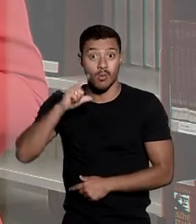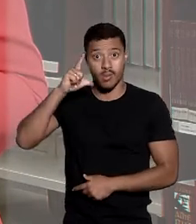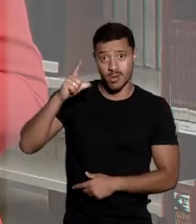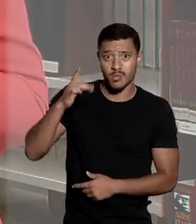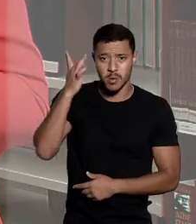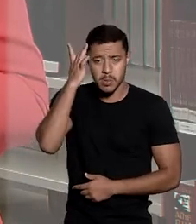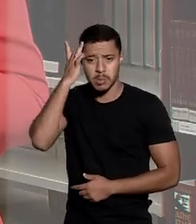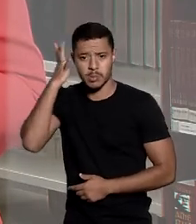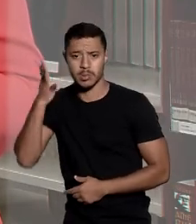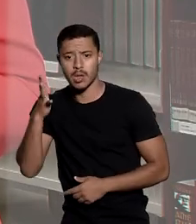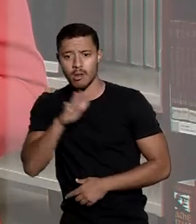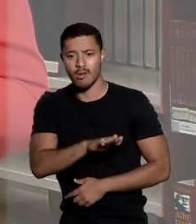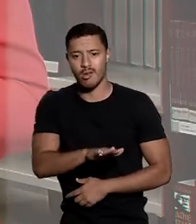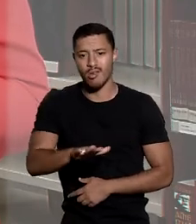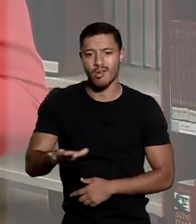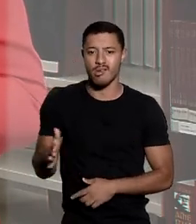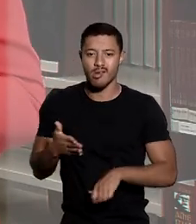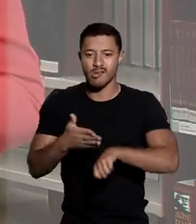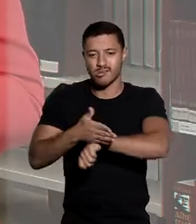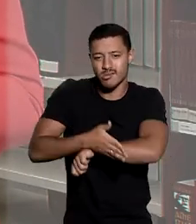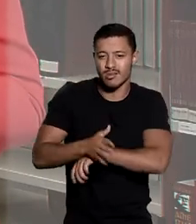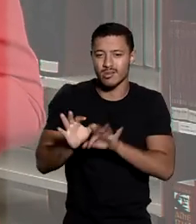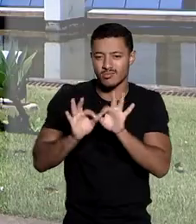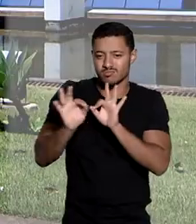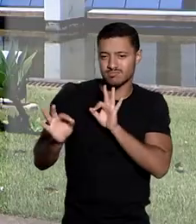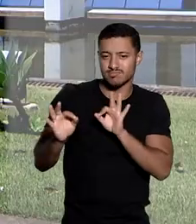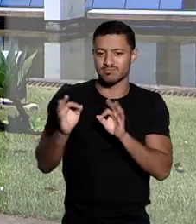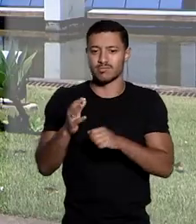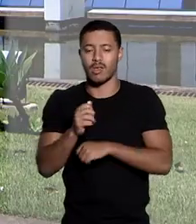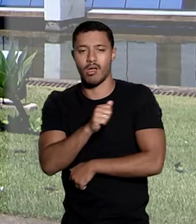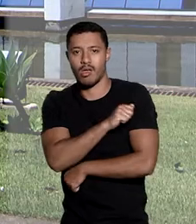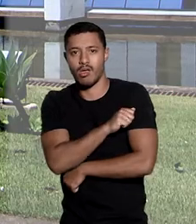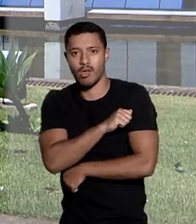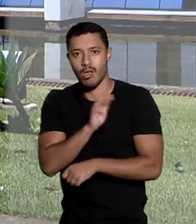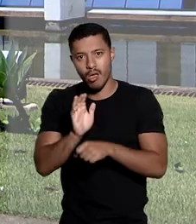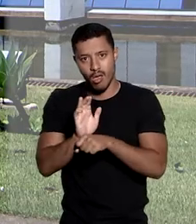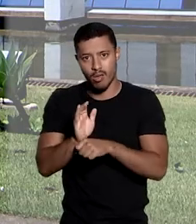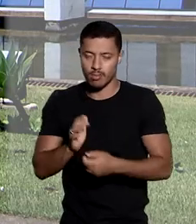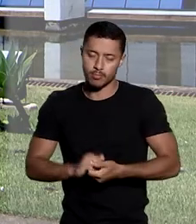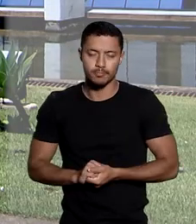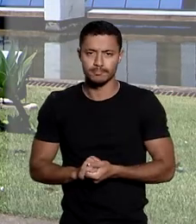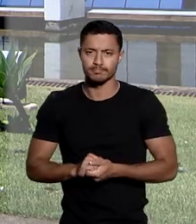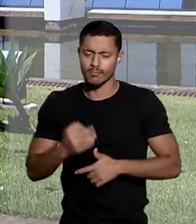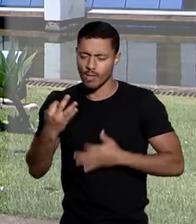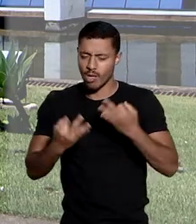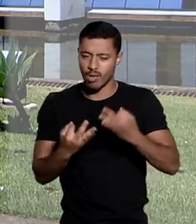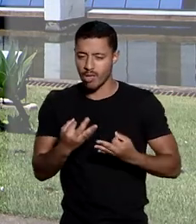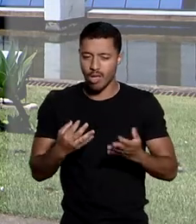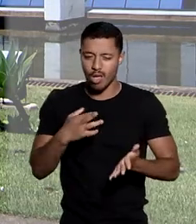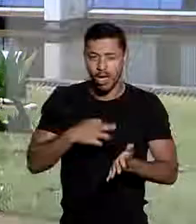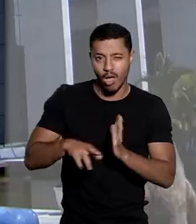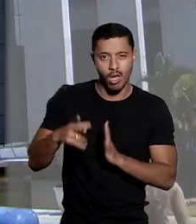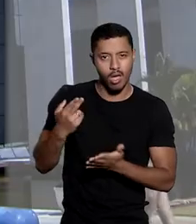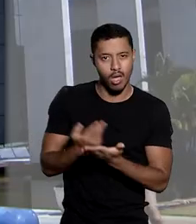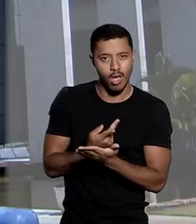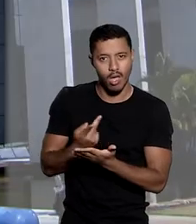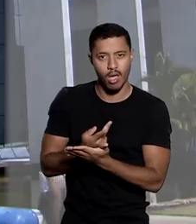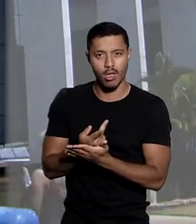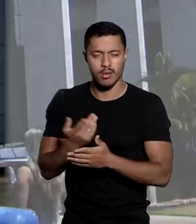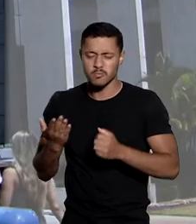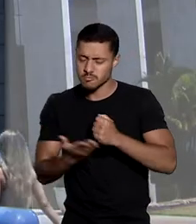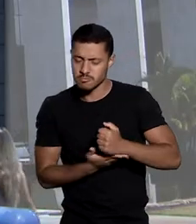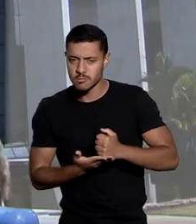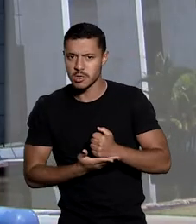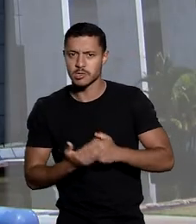viabilizar o acesso das crianças ao ensino remoto. Na origem, os pedidos foram julgados improcedentes sob o